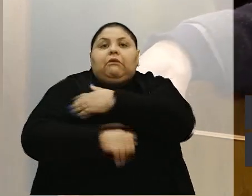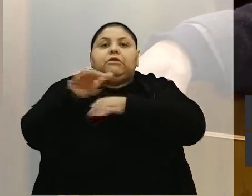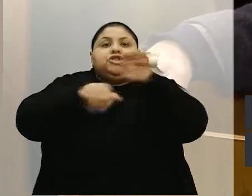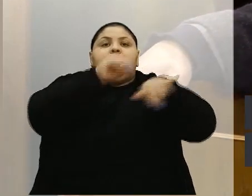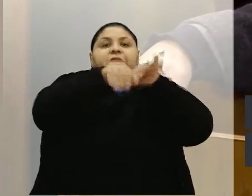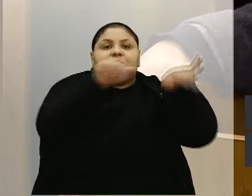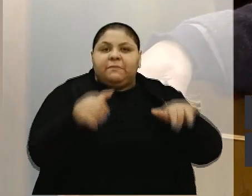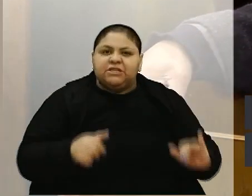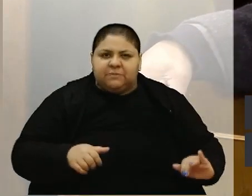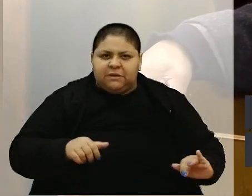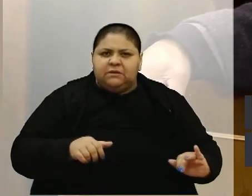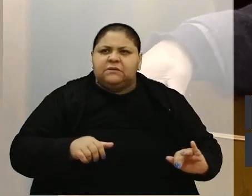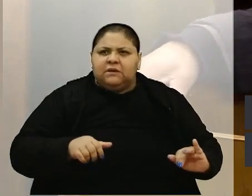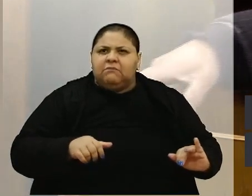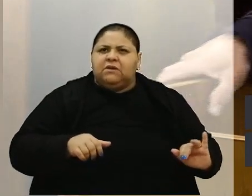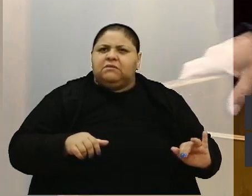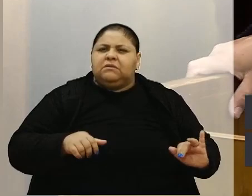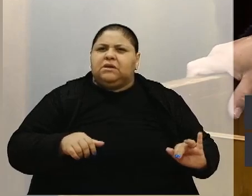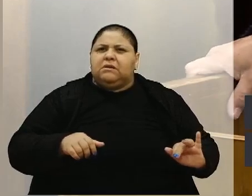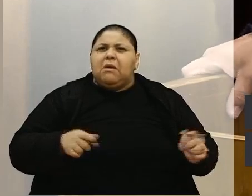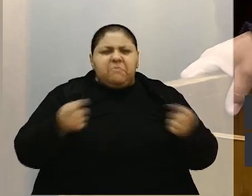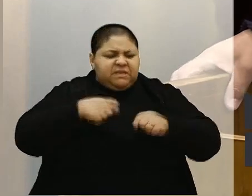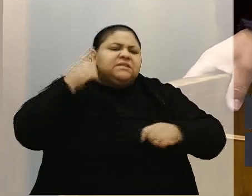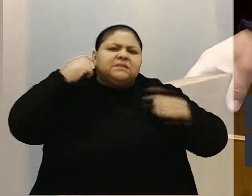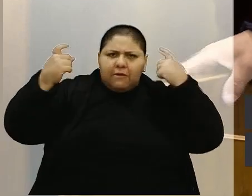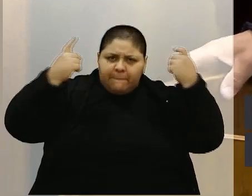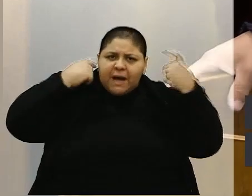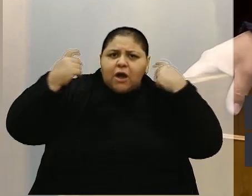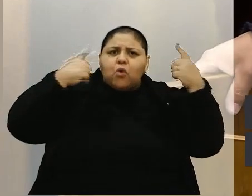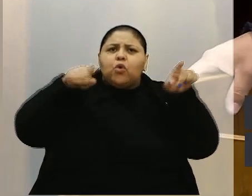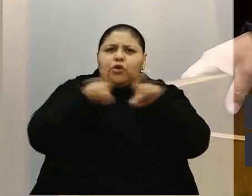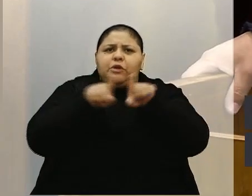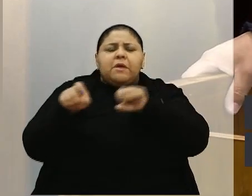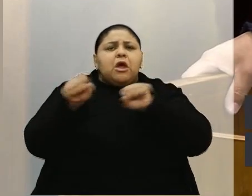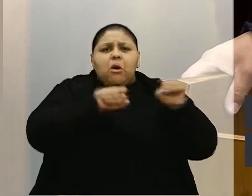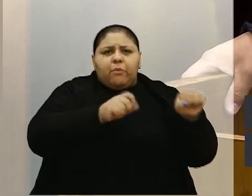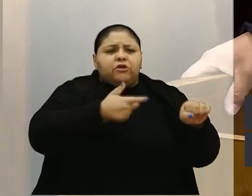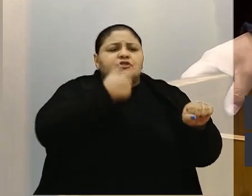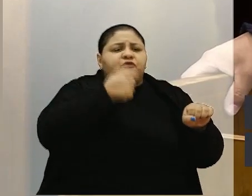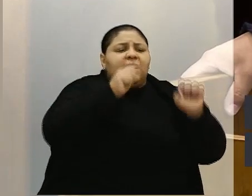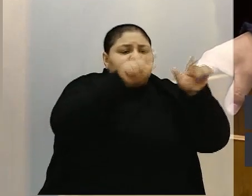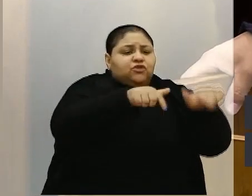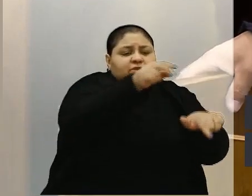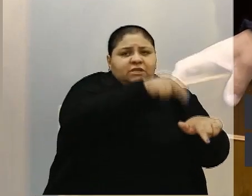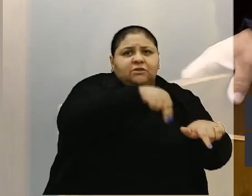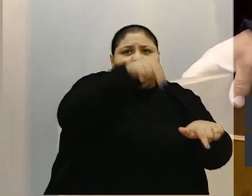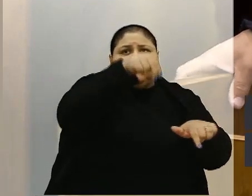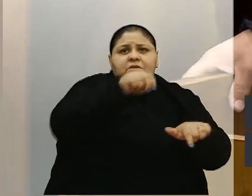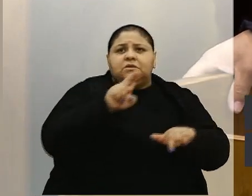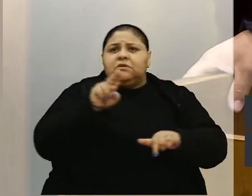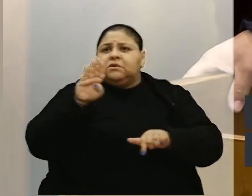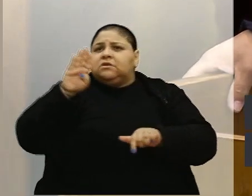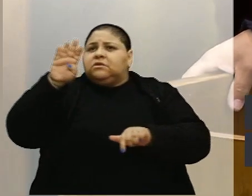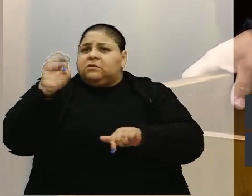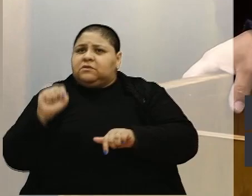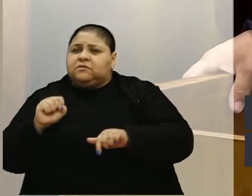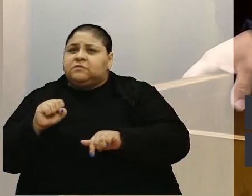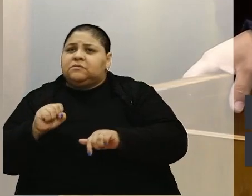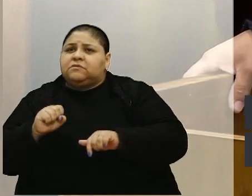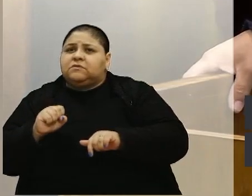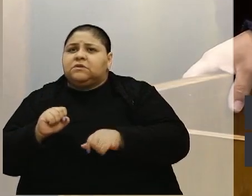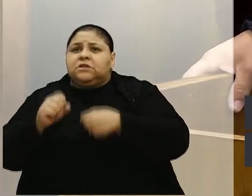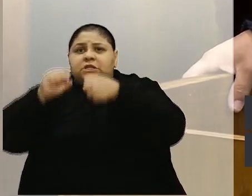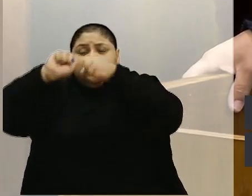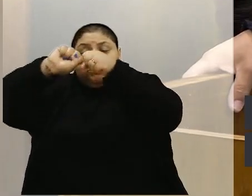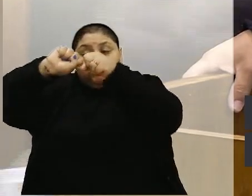barulho. Eu poderia falar da Zona Norte, da nossa UBS, que vai ser destruída agora e vai ser reconstruída uma nova. Estamos